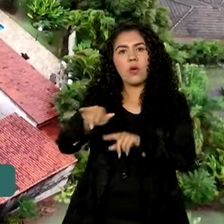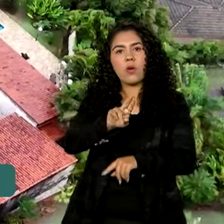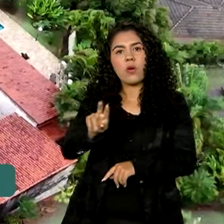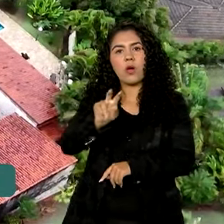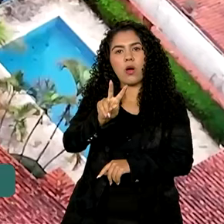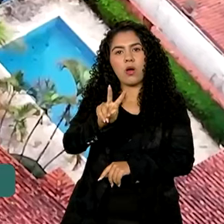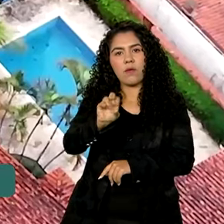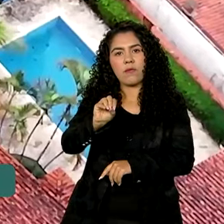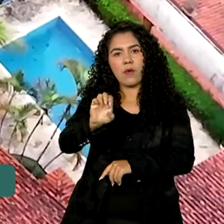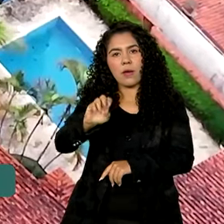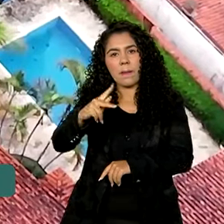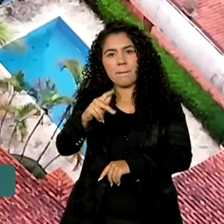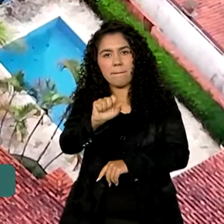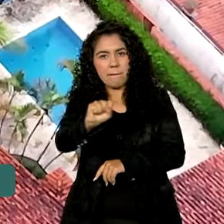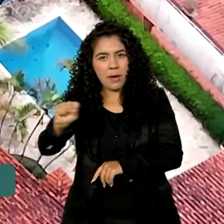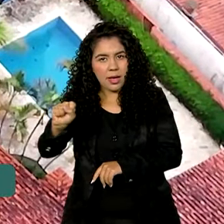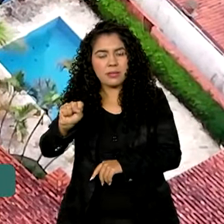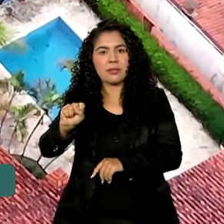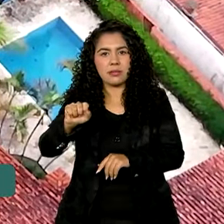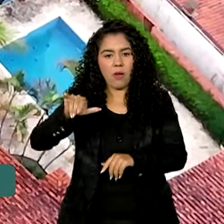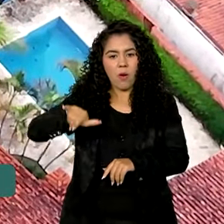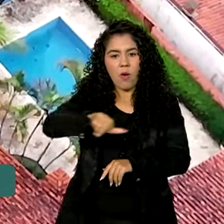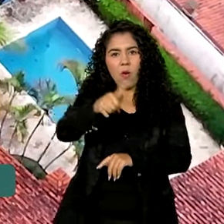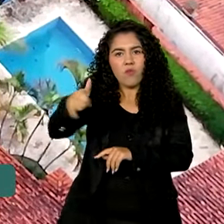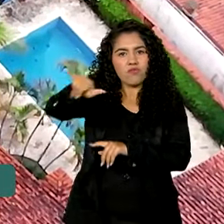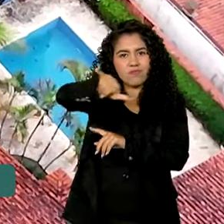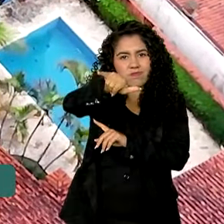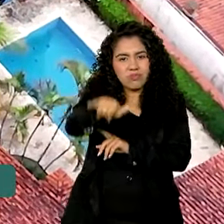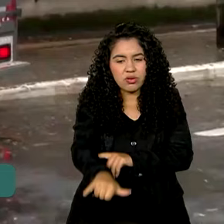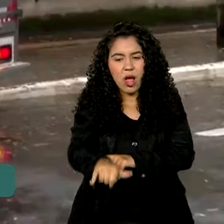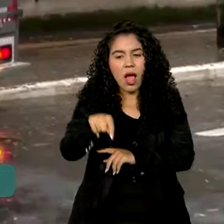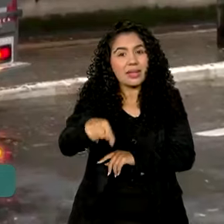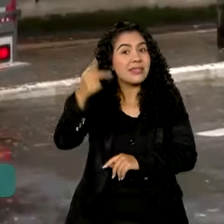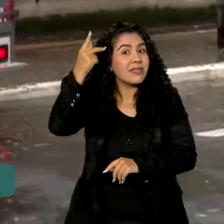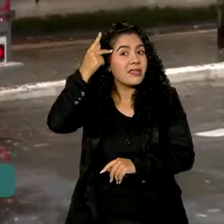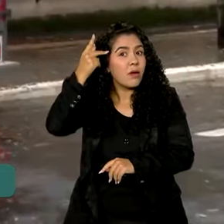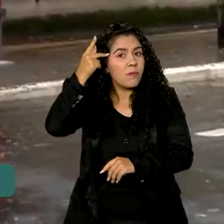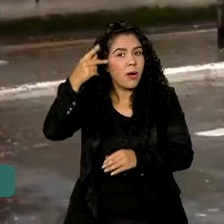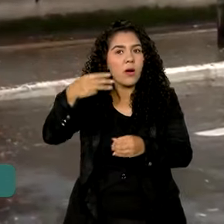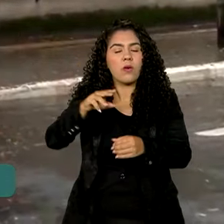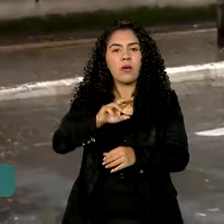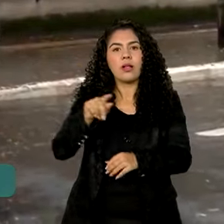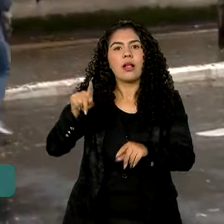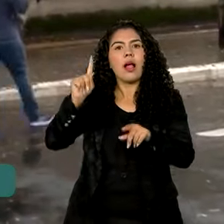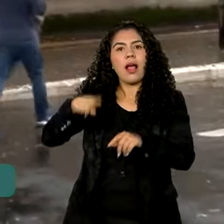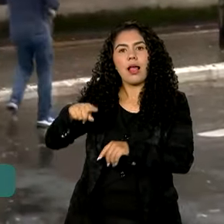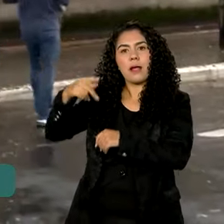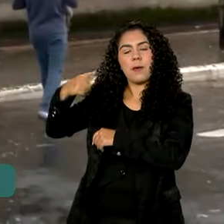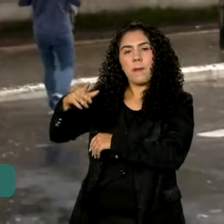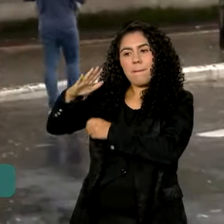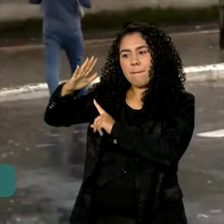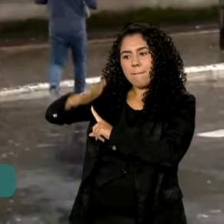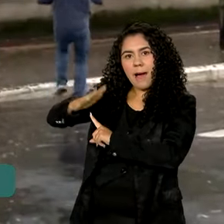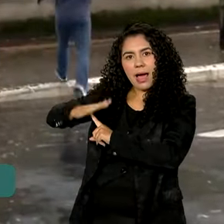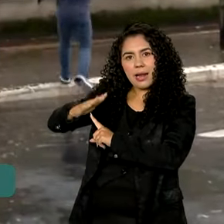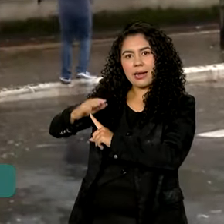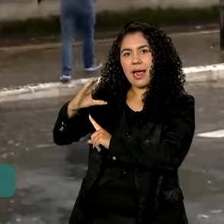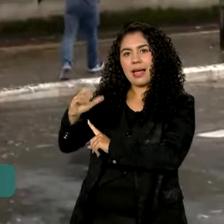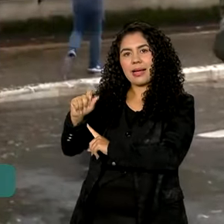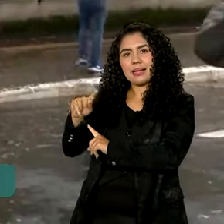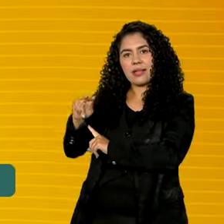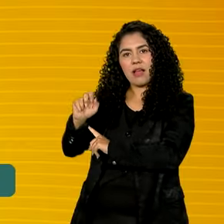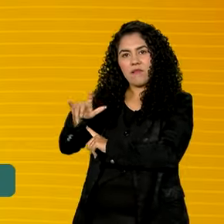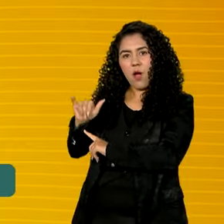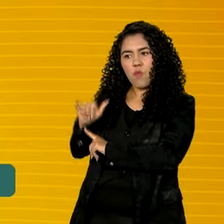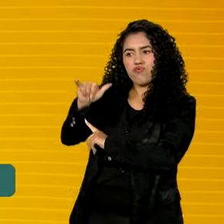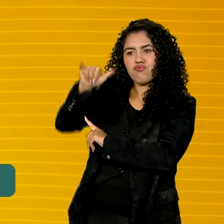Caiu um avião caiu ali na região de vinheta em São Paulo esse voo vinha de Cascavel no Paraná com destino a Guarulhos em São